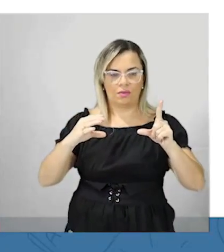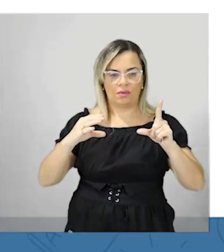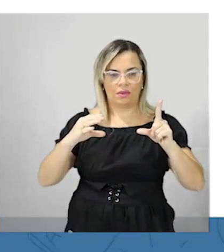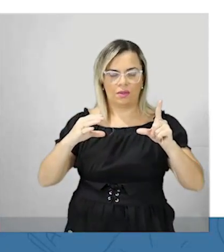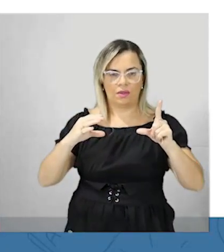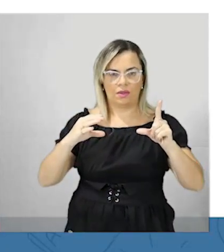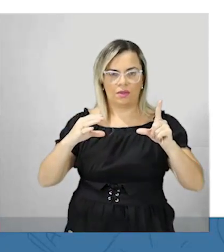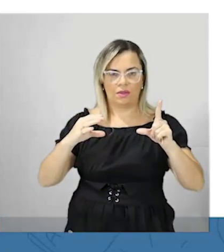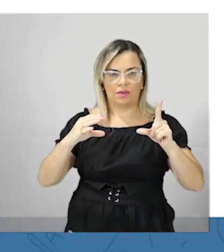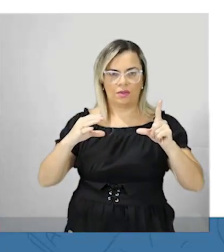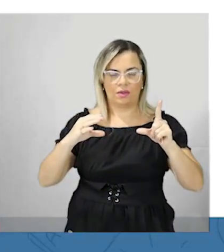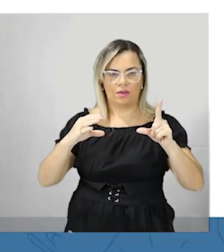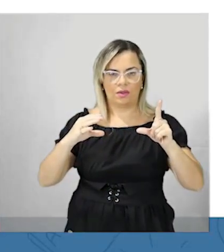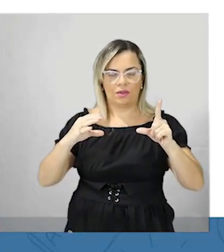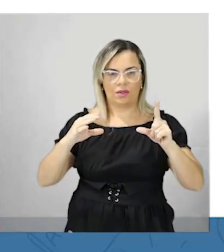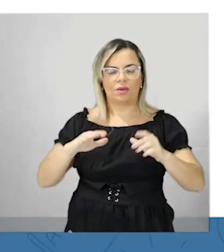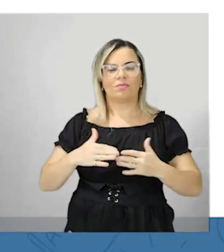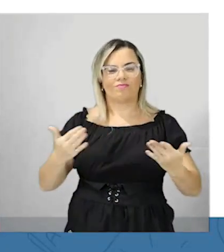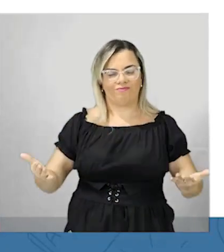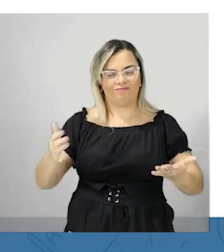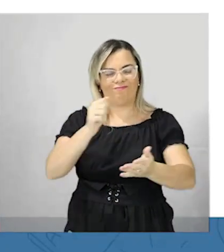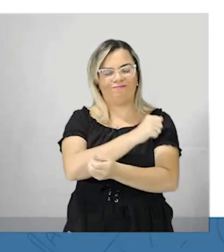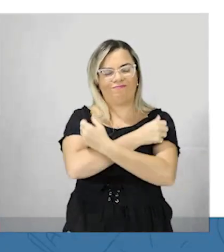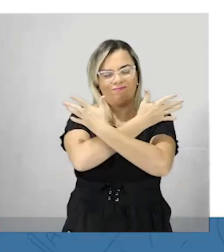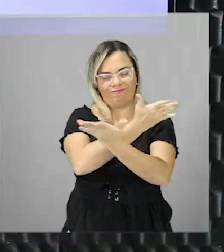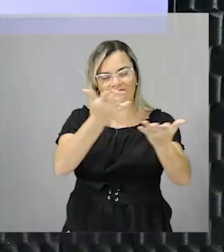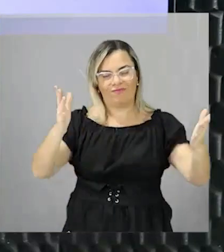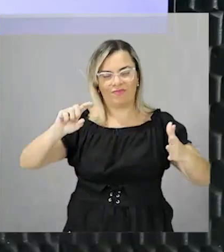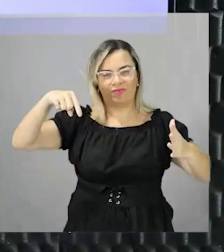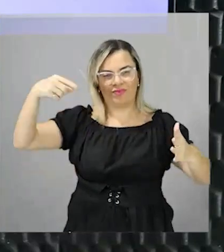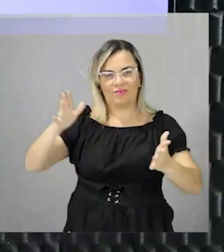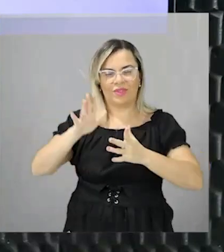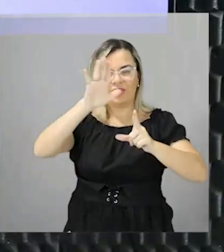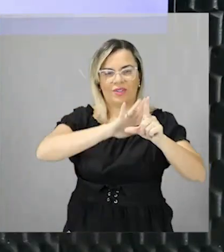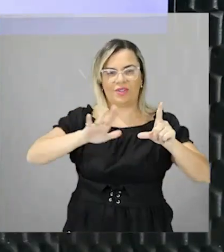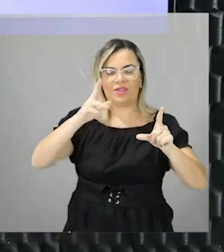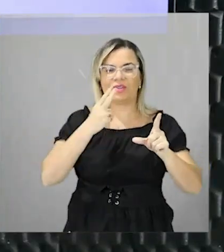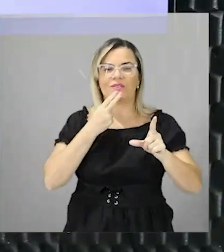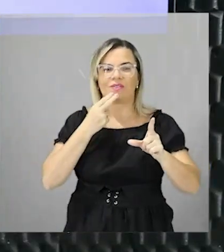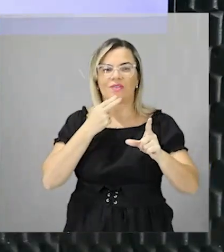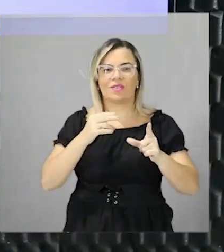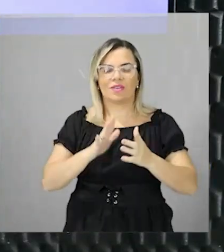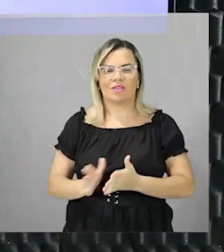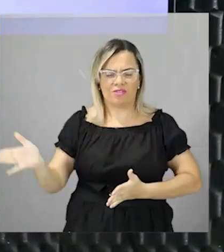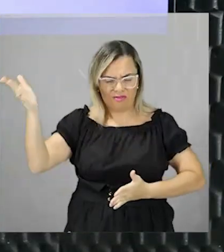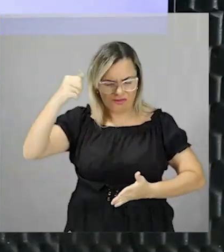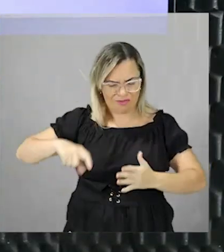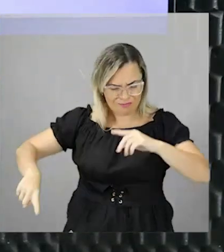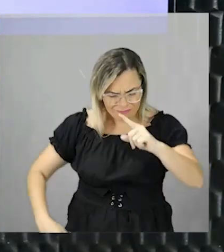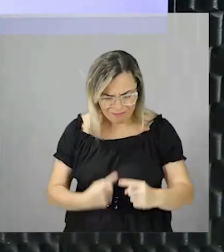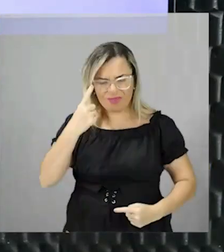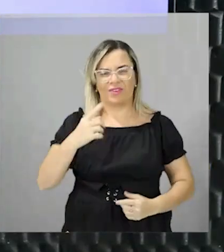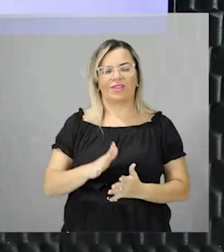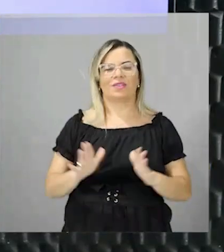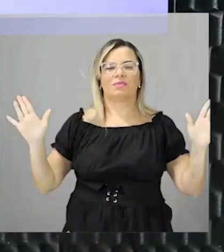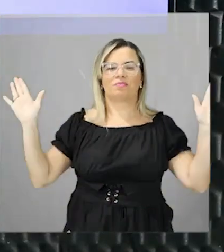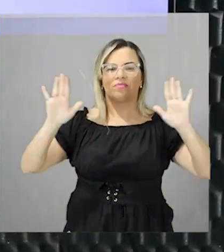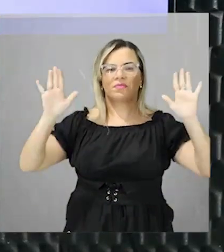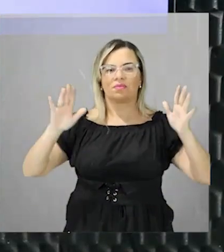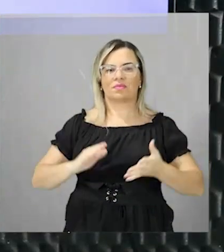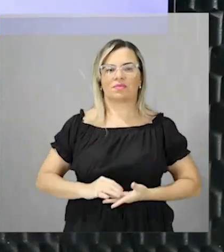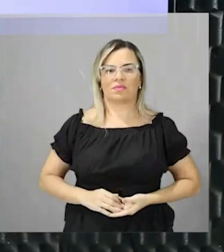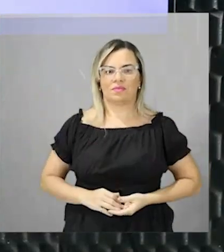intemperismo e é a erosão. Então, galerinha, um abraço a todos, Plataforma Gonçalves Dias, vamos buscar essa aprovação. Valeu!